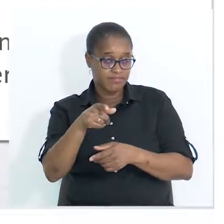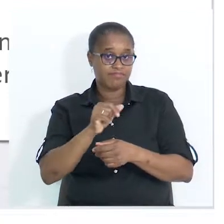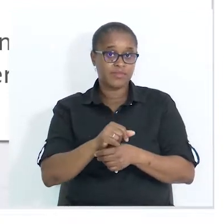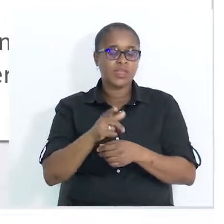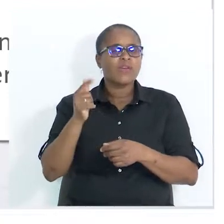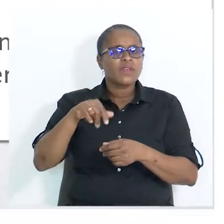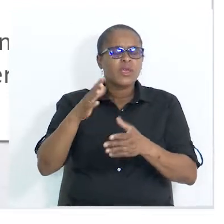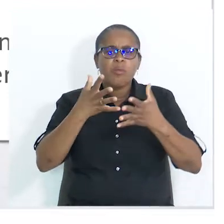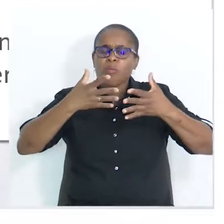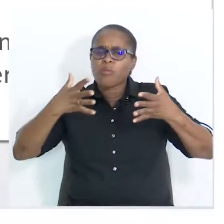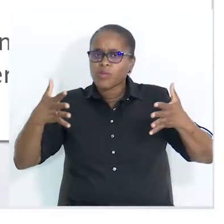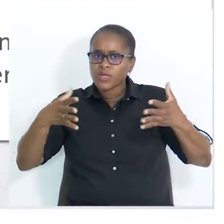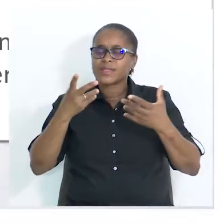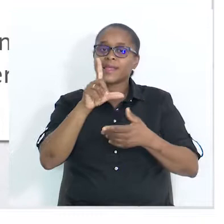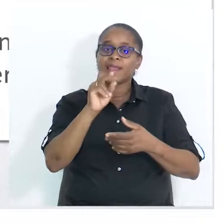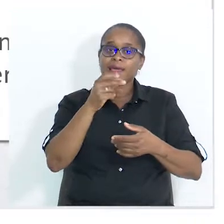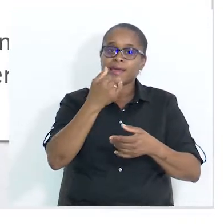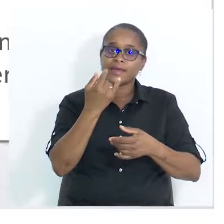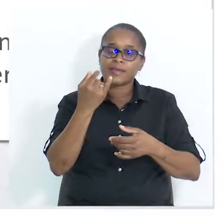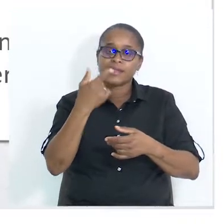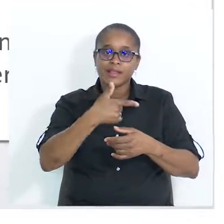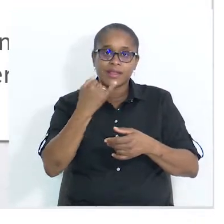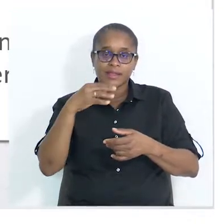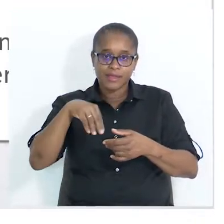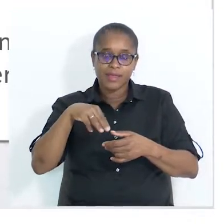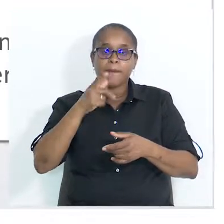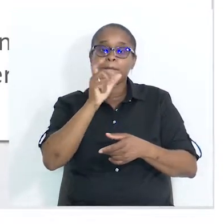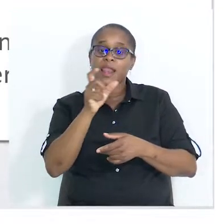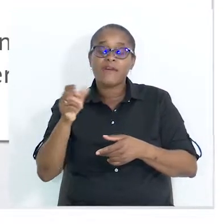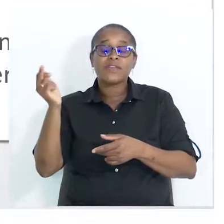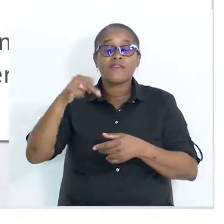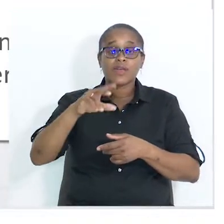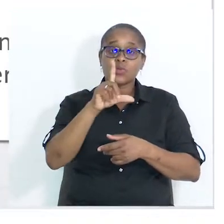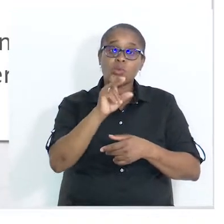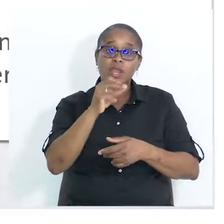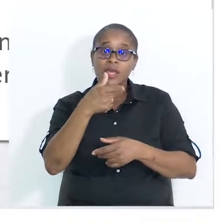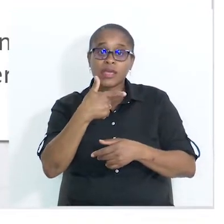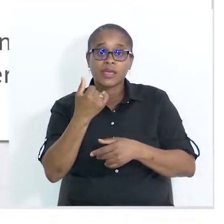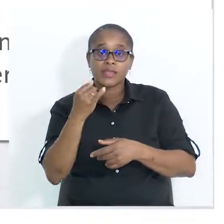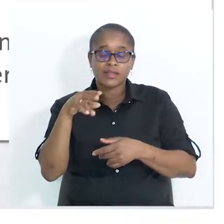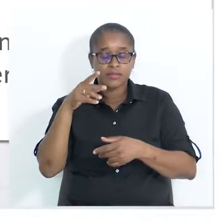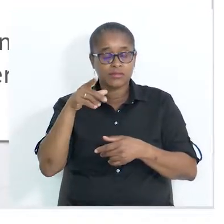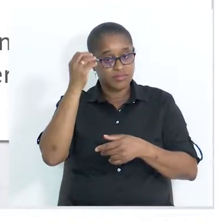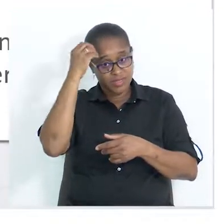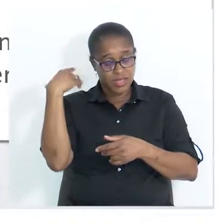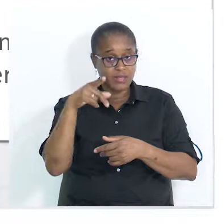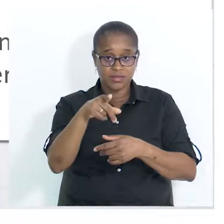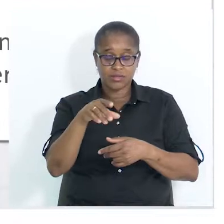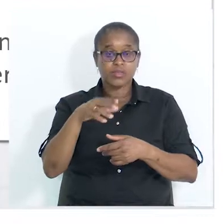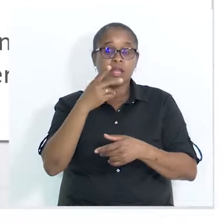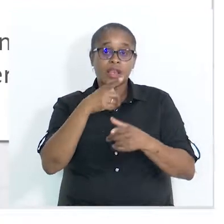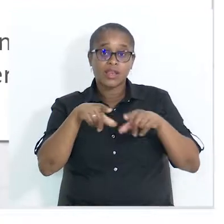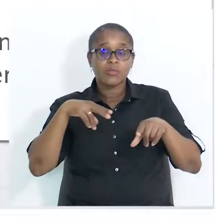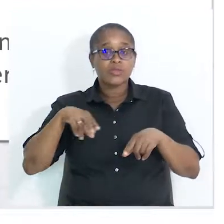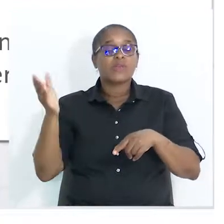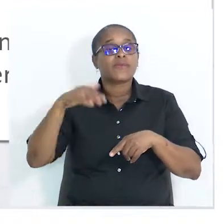são oriundas na maioria do latim. Palavras que vieram do latim, ou então, não te esqueças que a língua portuguesa é